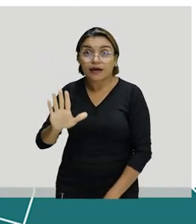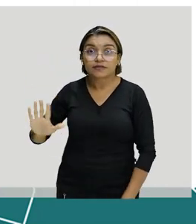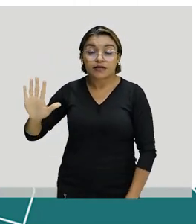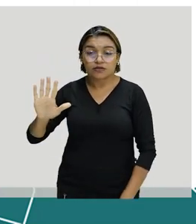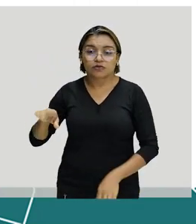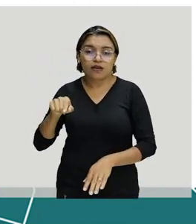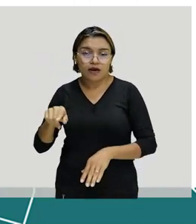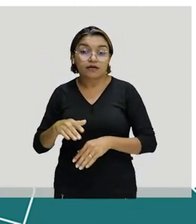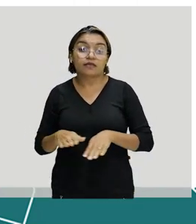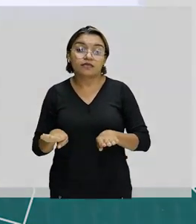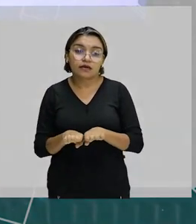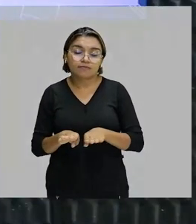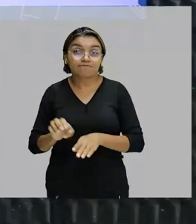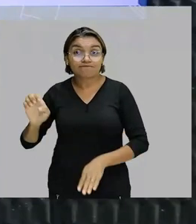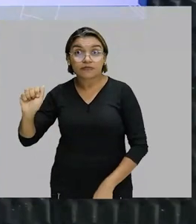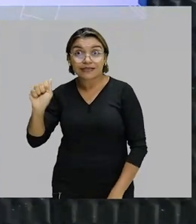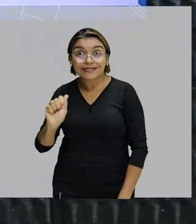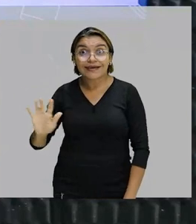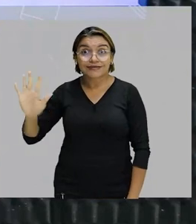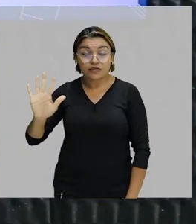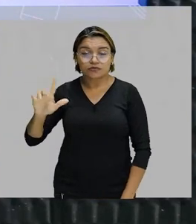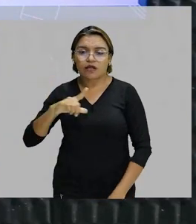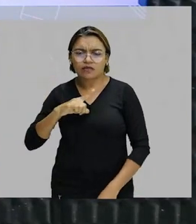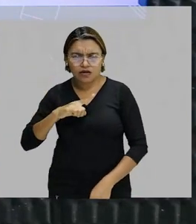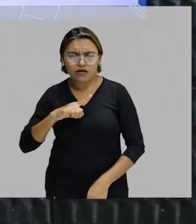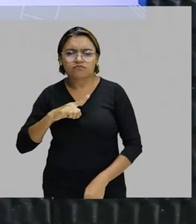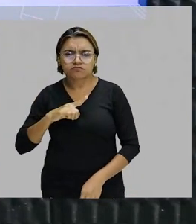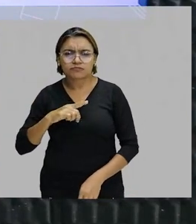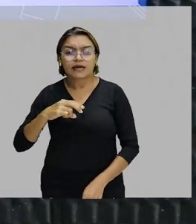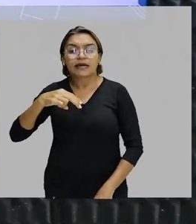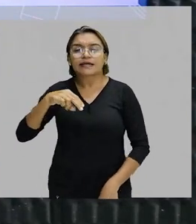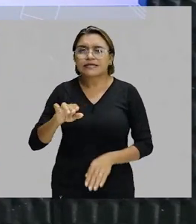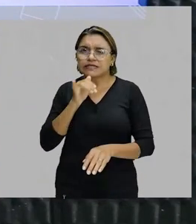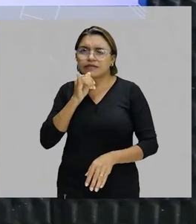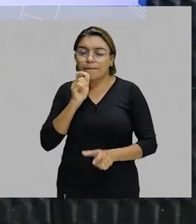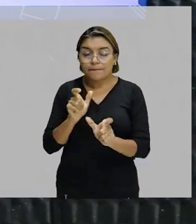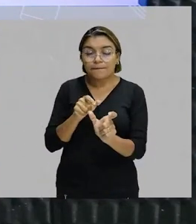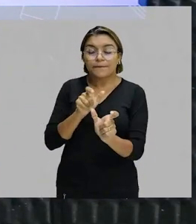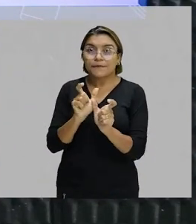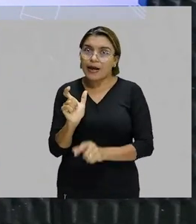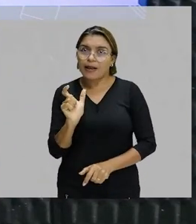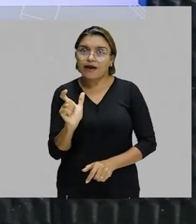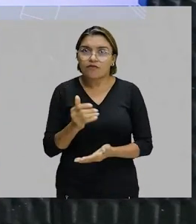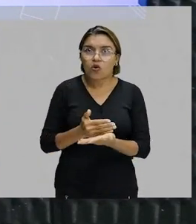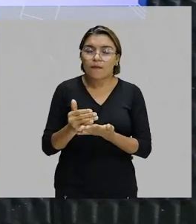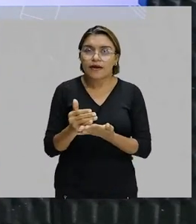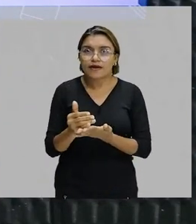X é o que a gente chama de neocolonialismo tudo que tem o prefixo Neo significa algo novo então existia o